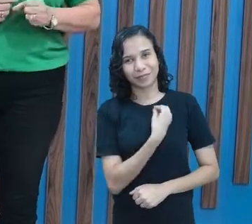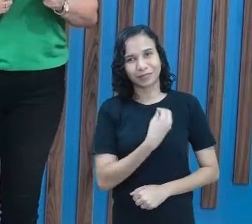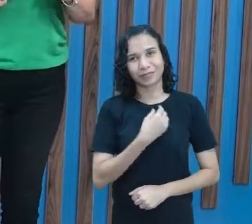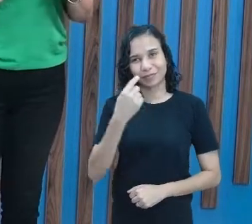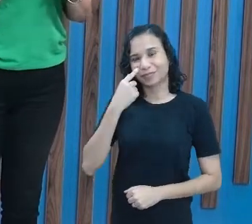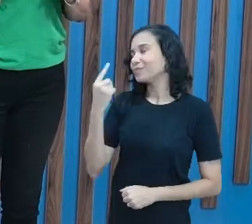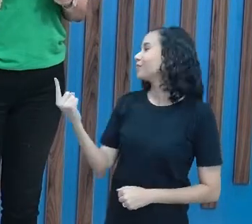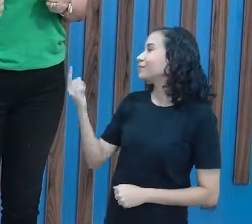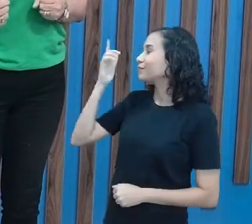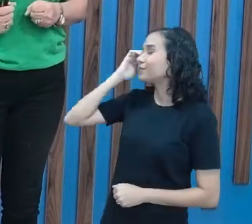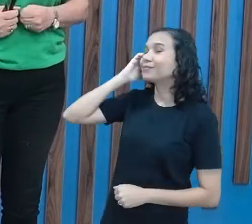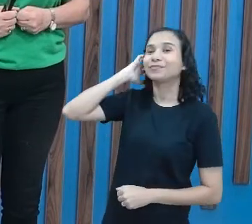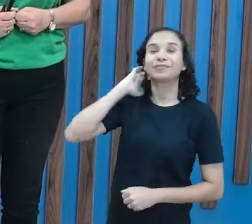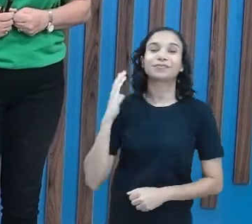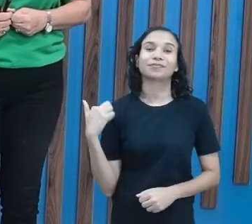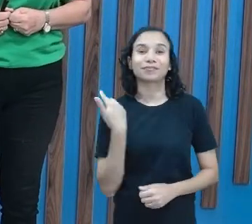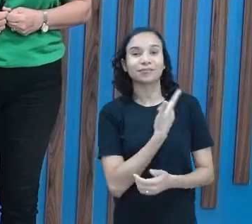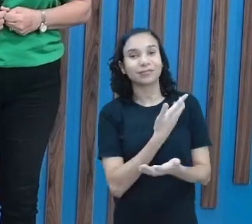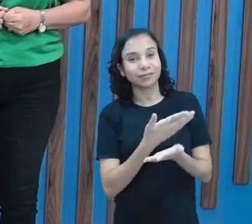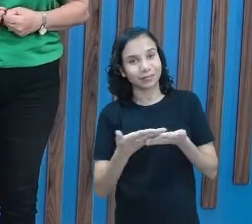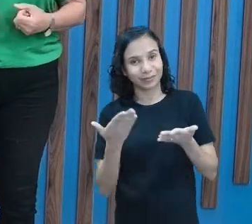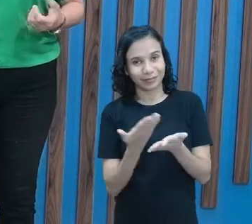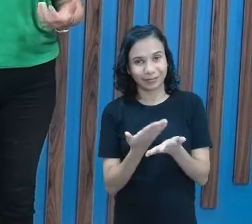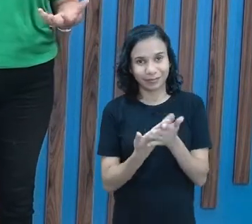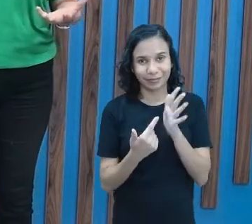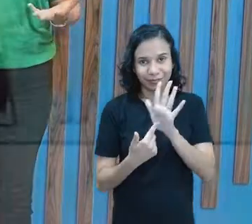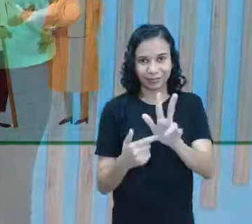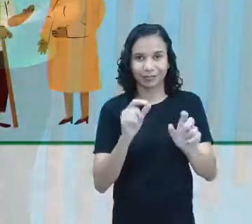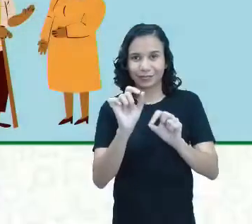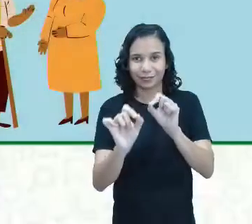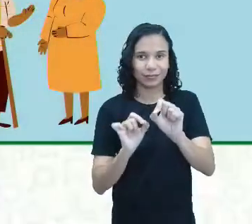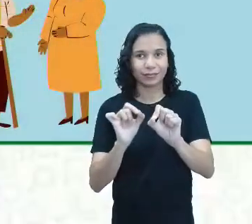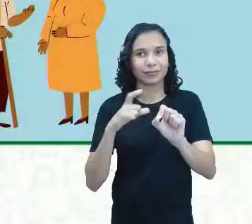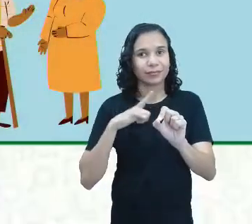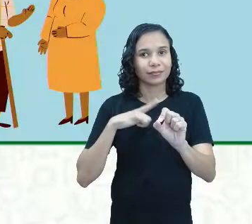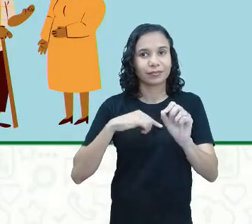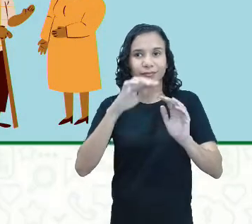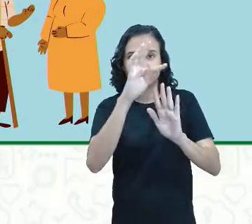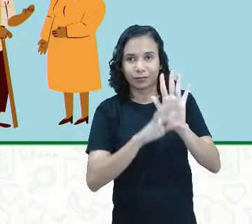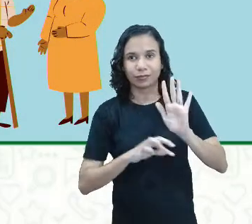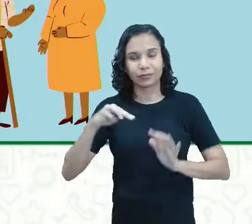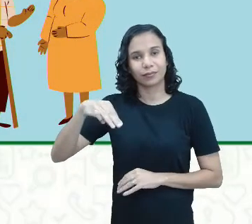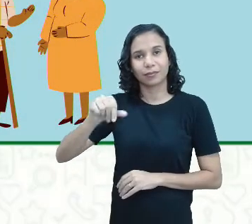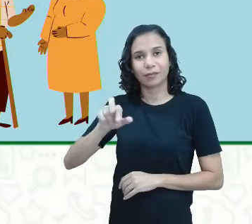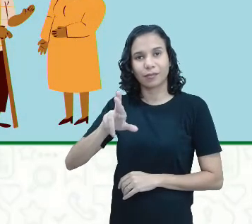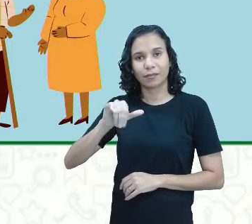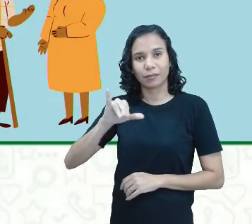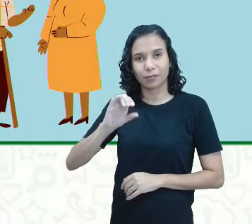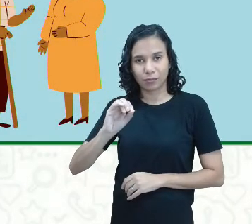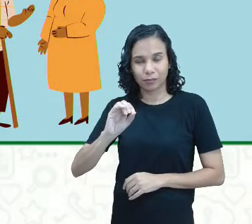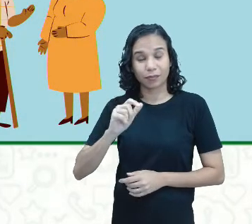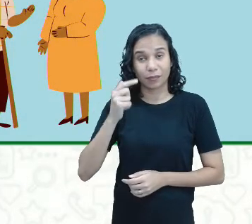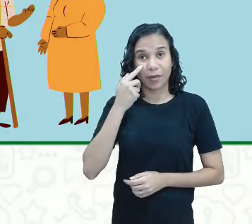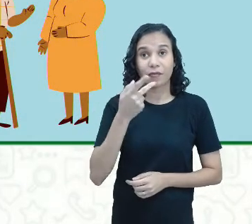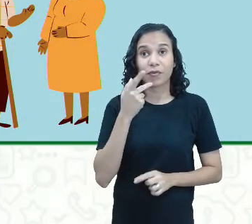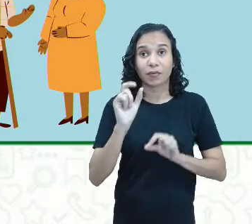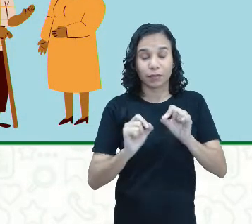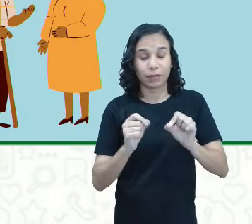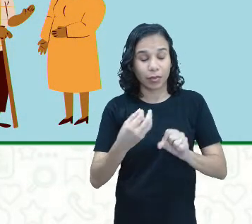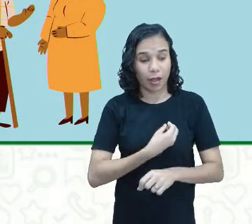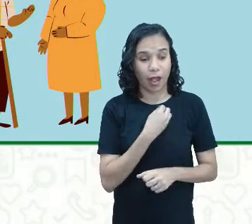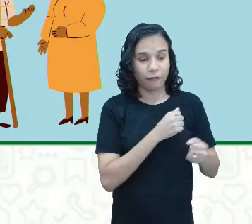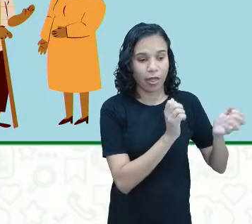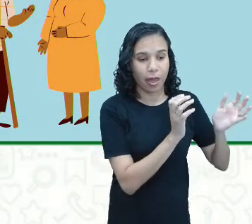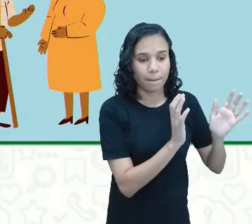Então, iniciando a nossa aula, eu trago para vocês uma mensagem de Márcio Souza e ele diz assim: as fases